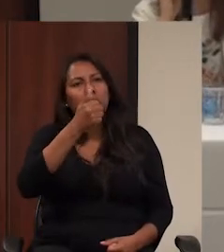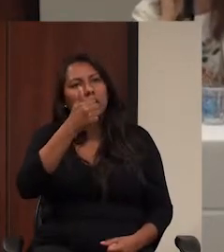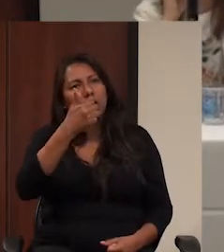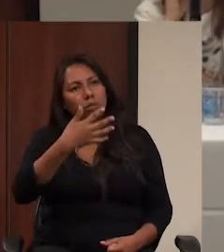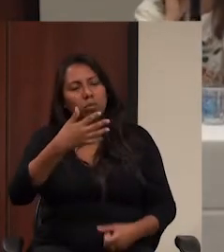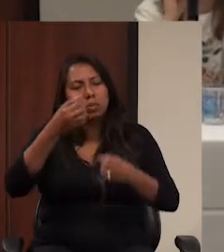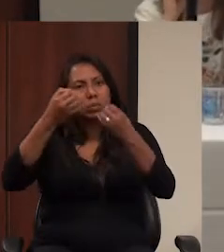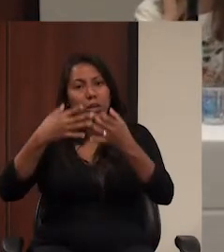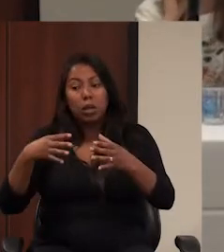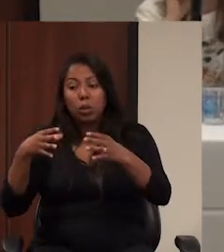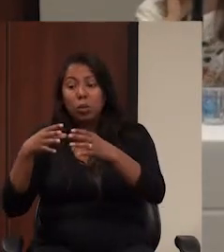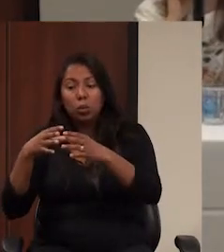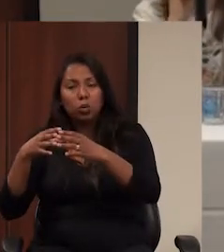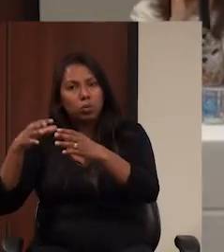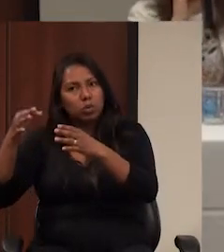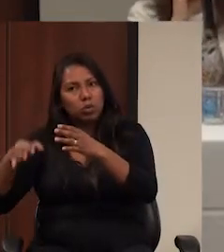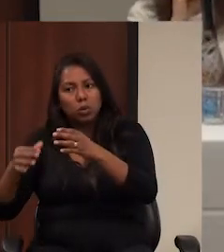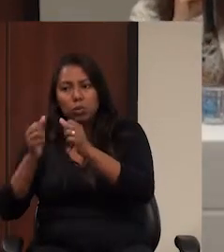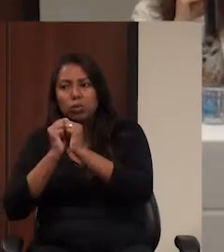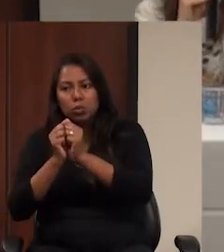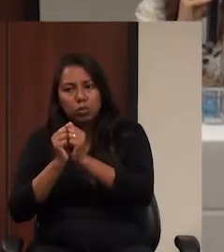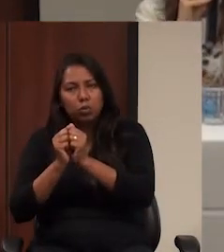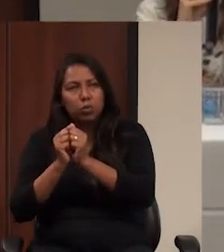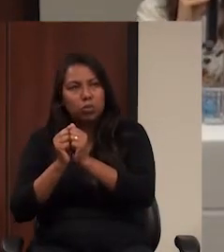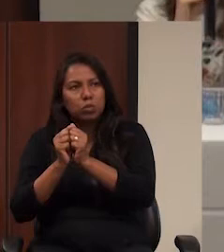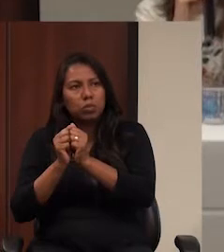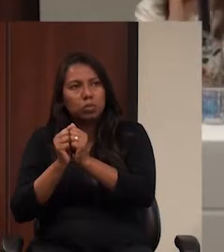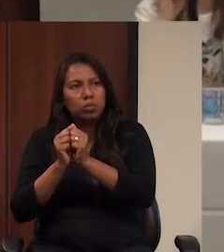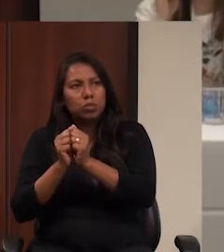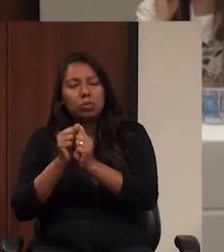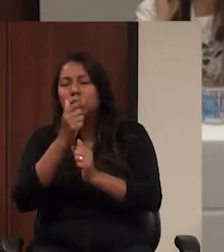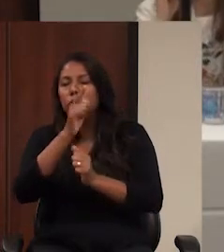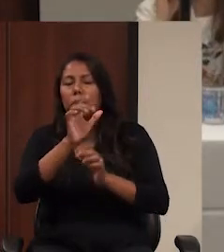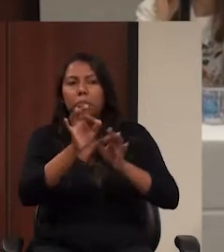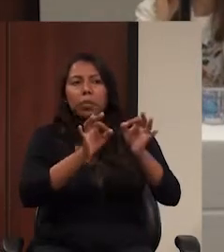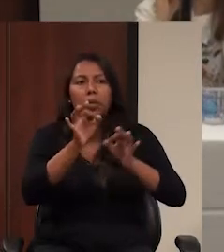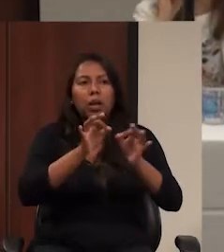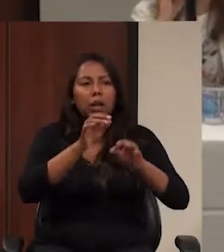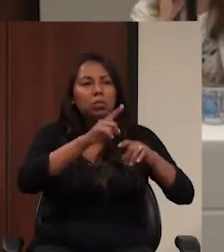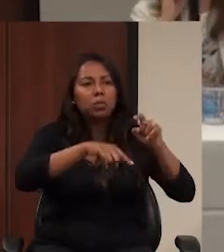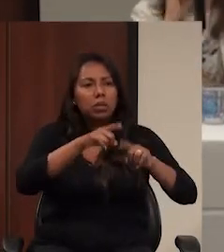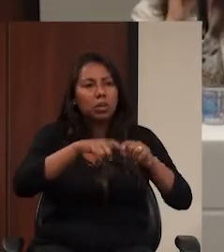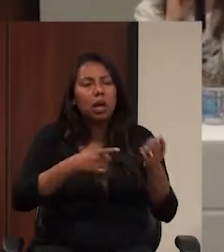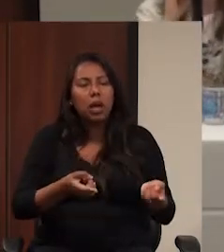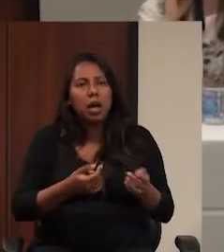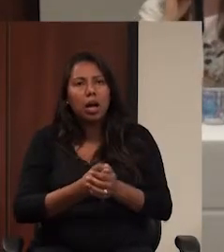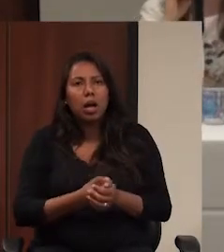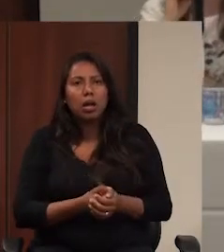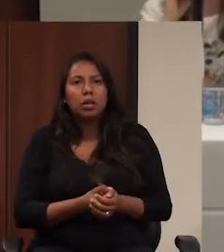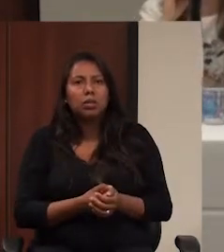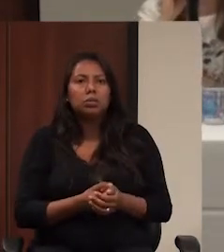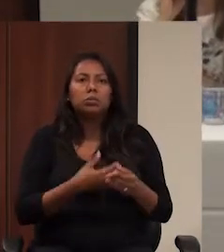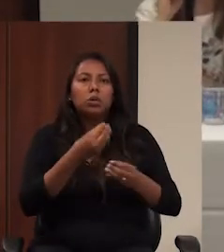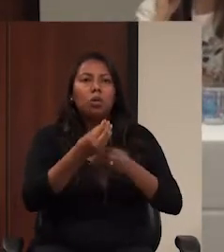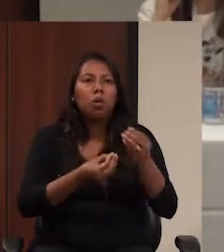com a curadoria pública, eles produziram materiais para trabalhar a questão da curatela e da tomada